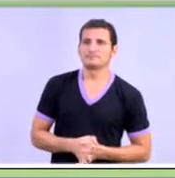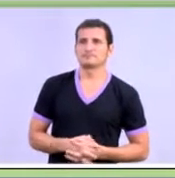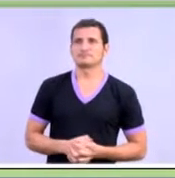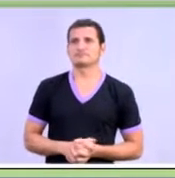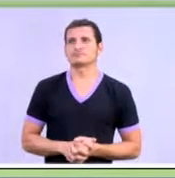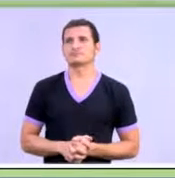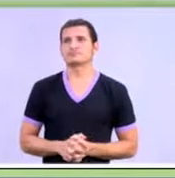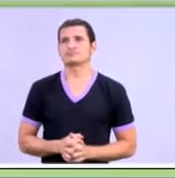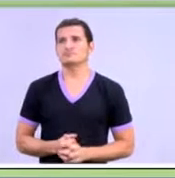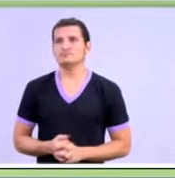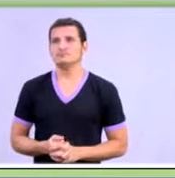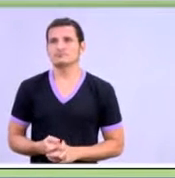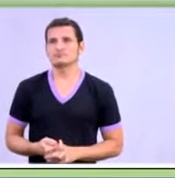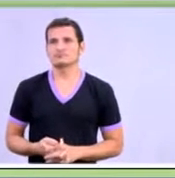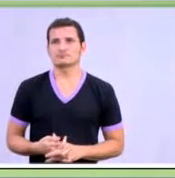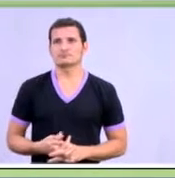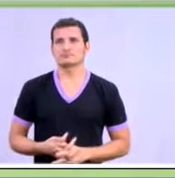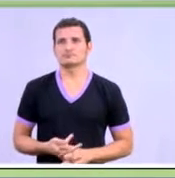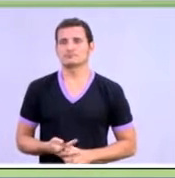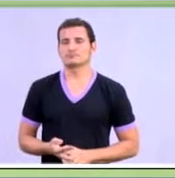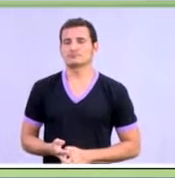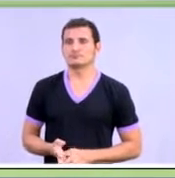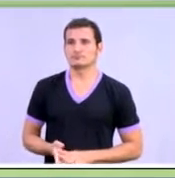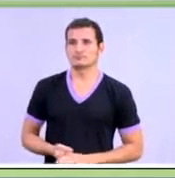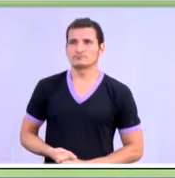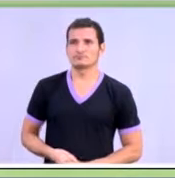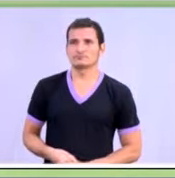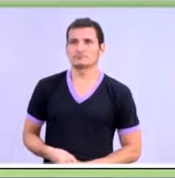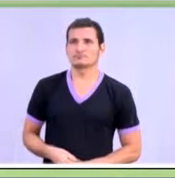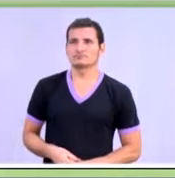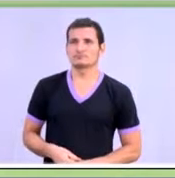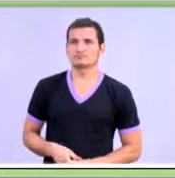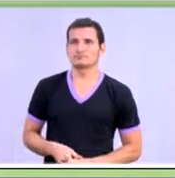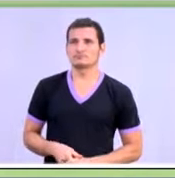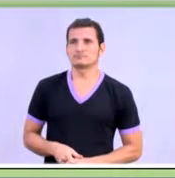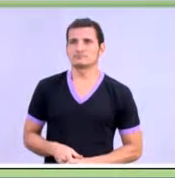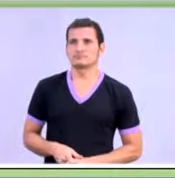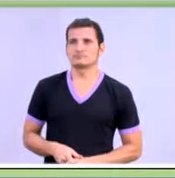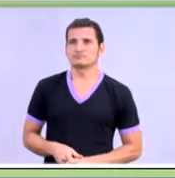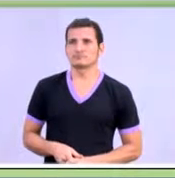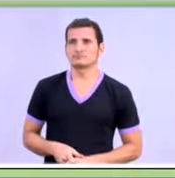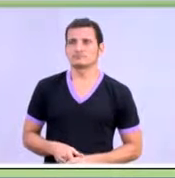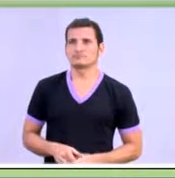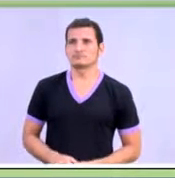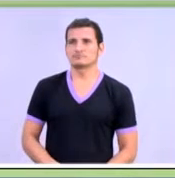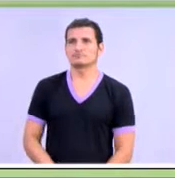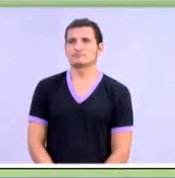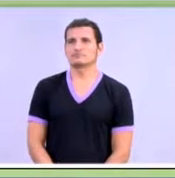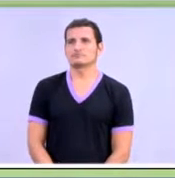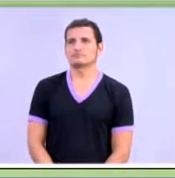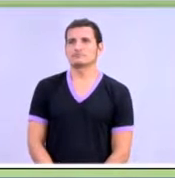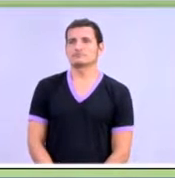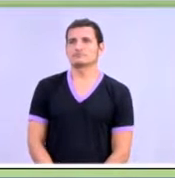caneta aqui. O meu saldo mais o limite